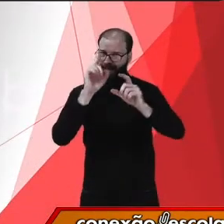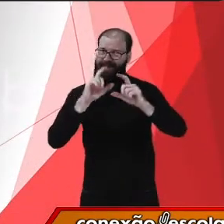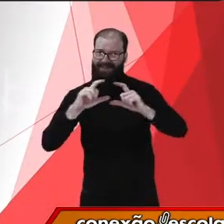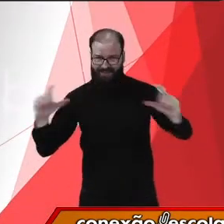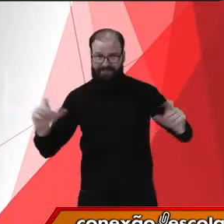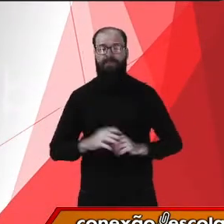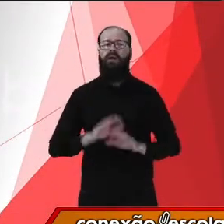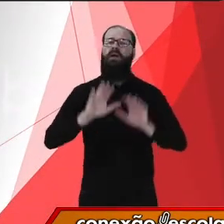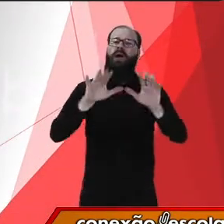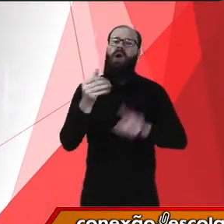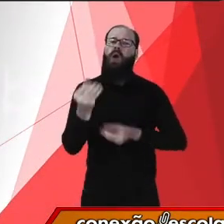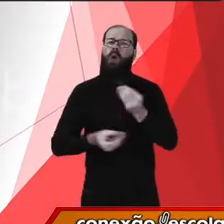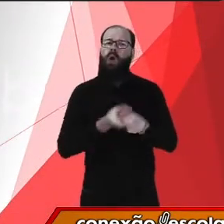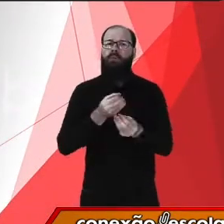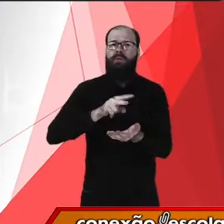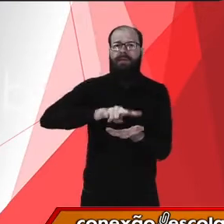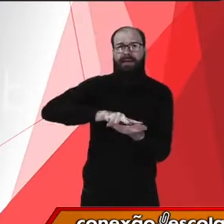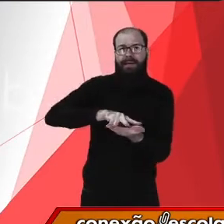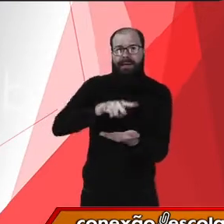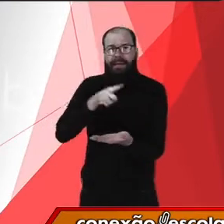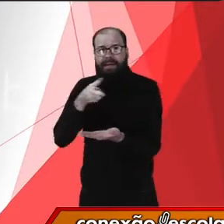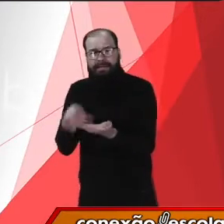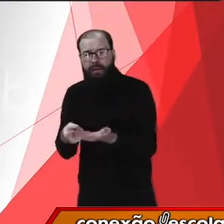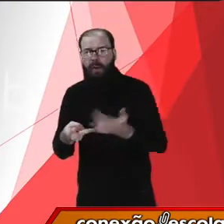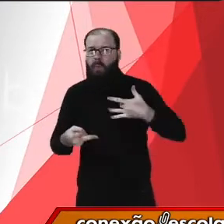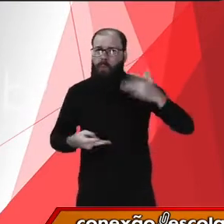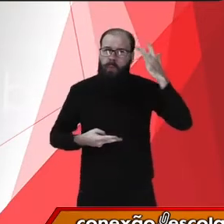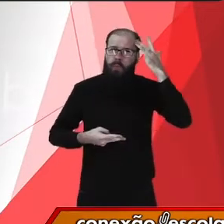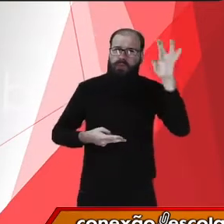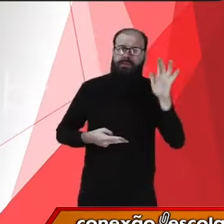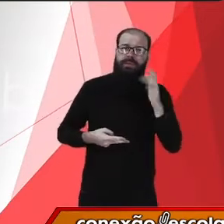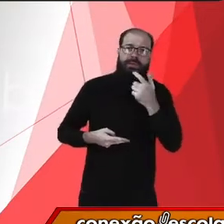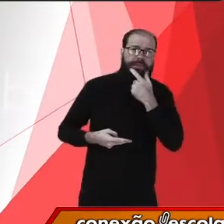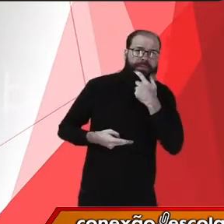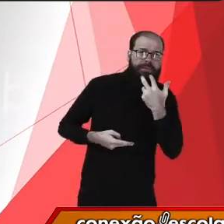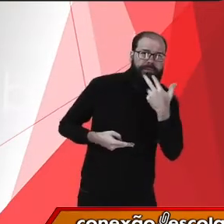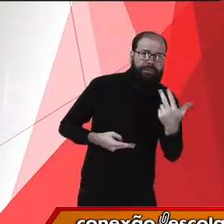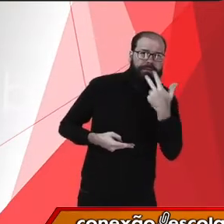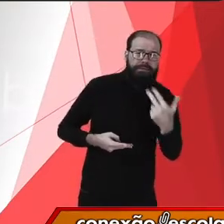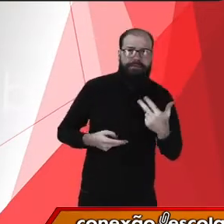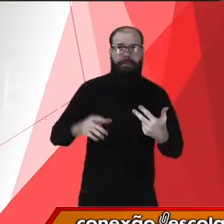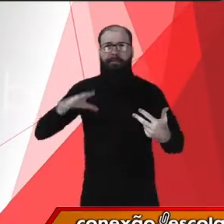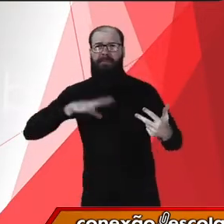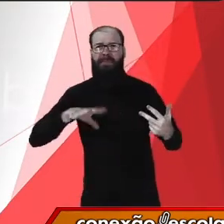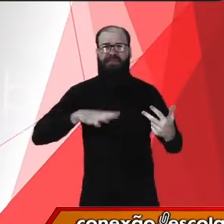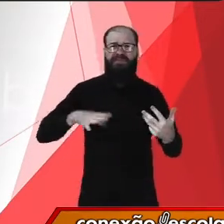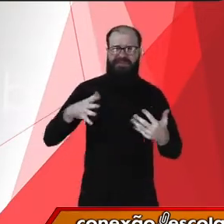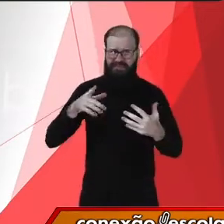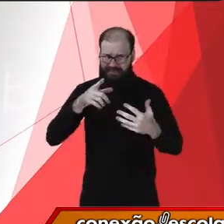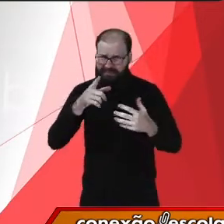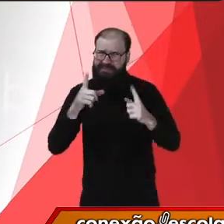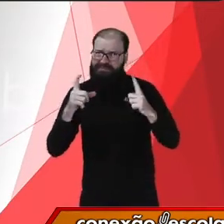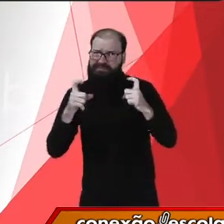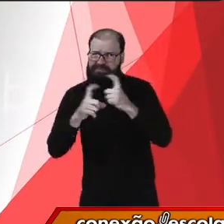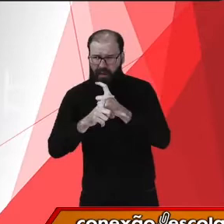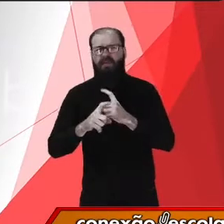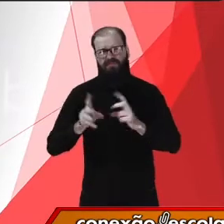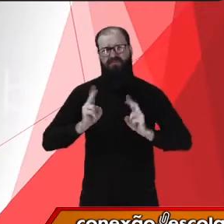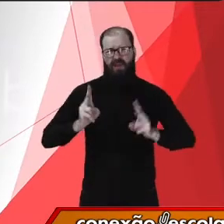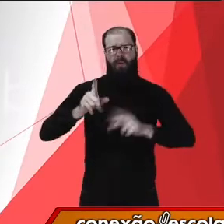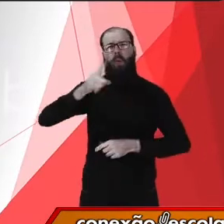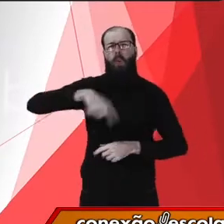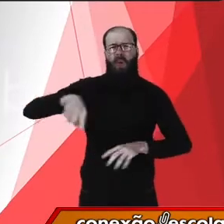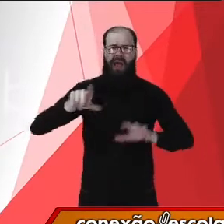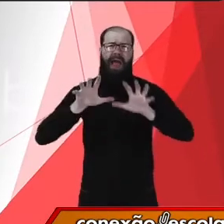começar a tradução? Eu não sei inglês, eu não sei falar português, quem dirá inglês? É uma coisa que eu ouço tanto dos meus alunos, mas eu quero deixar uma dica valiosa